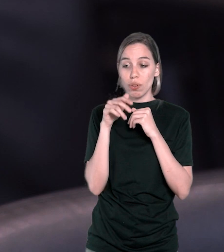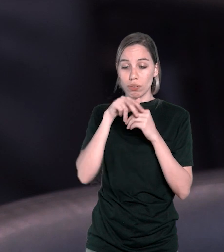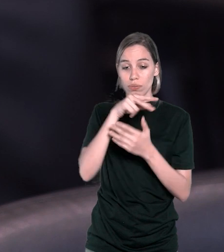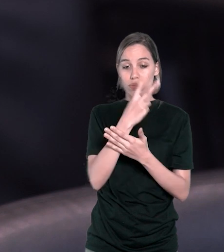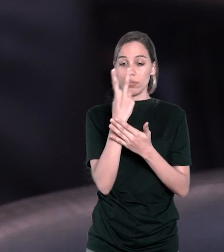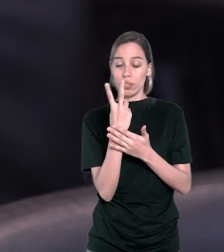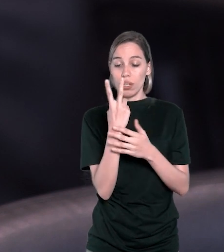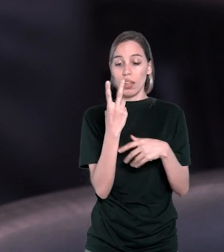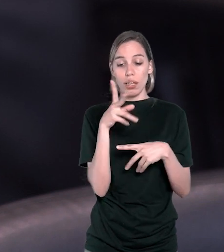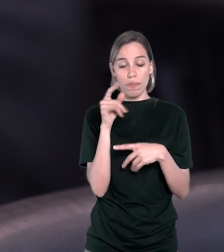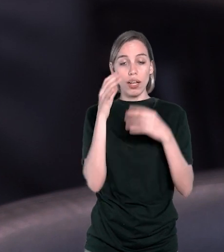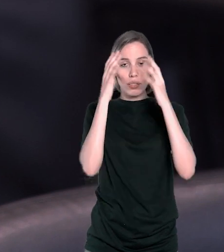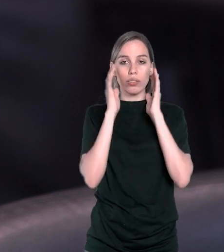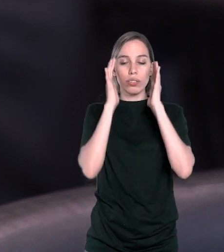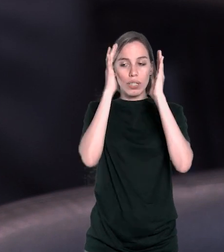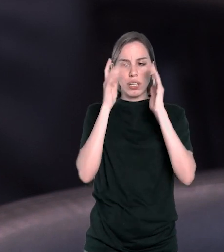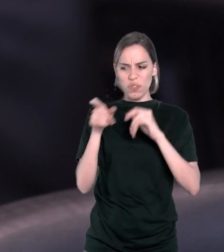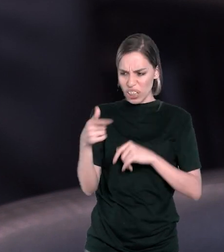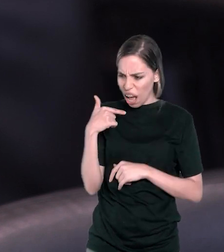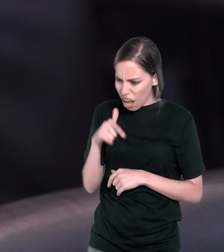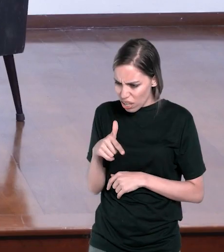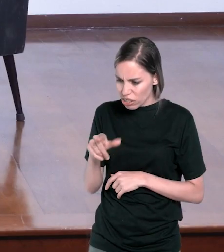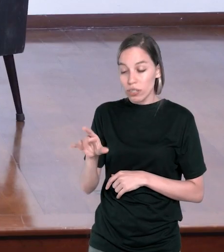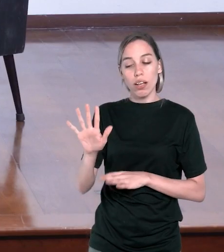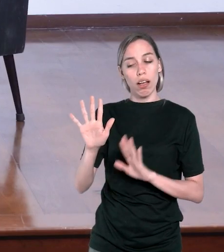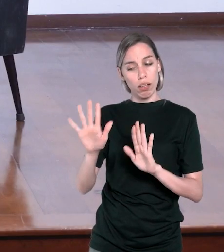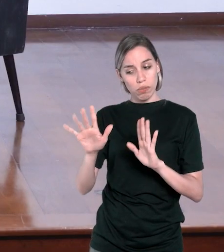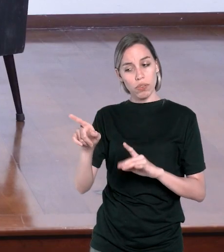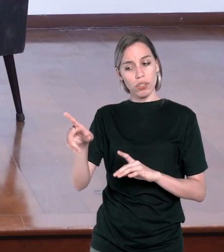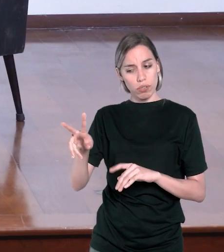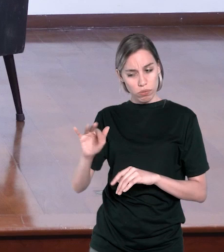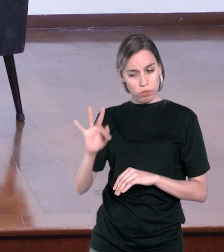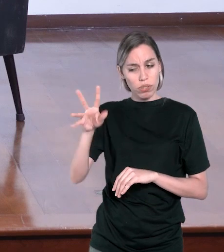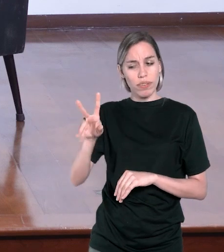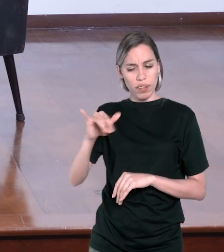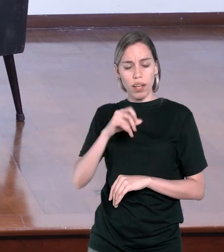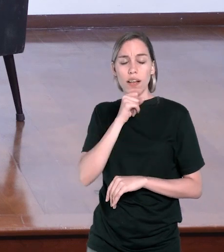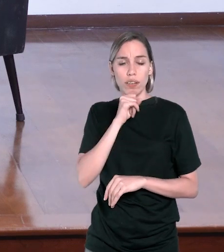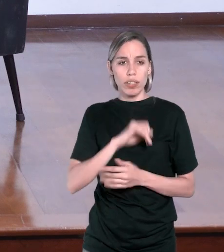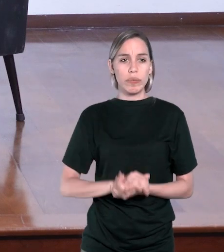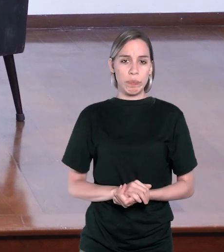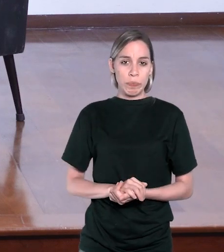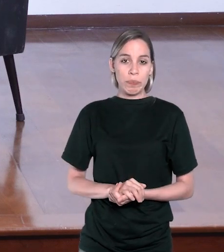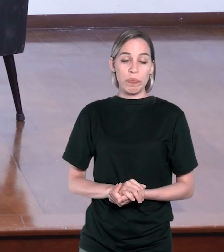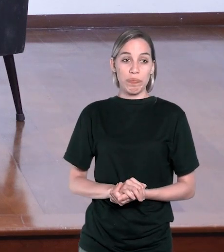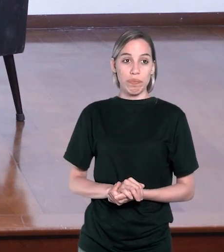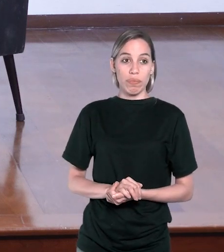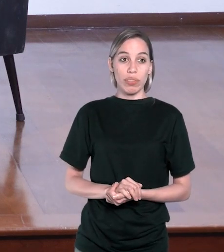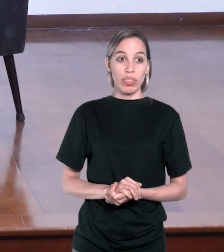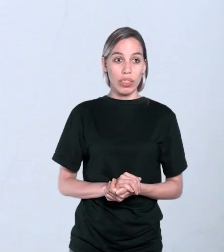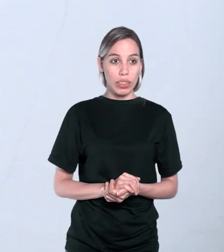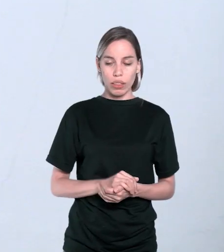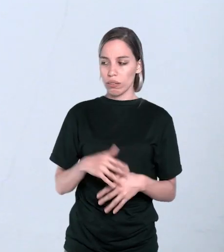chegar. Legal. Voltando um pouco, quando você foi a Nova York, você frequentou aqueles coworkings